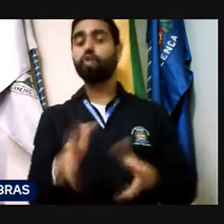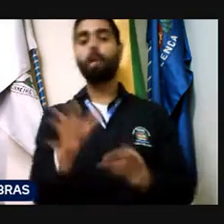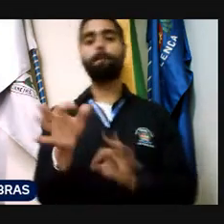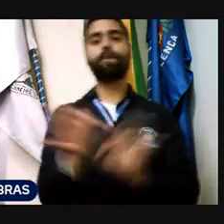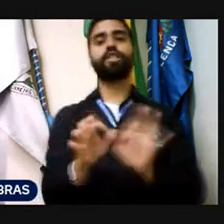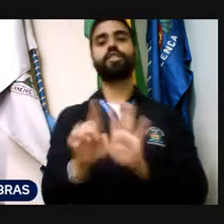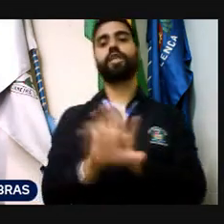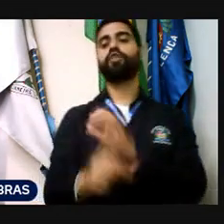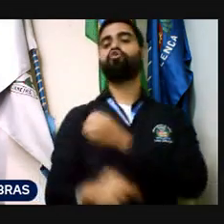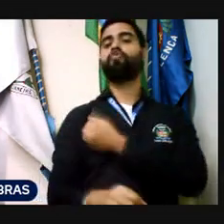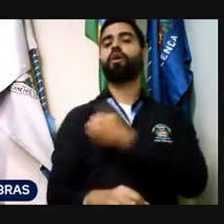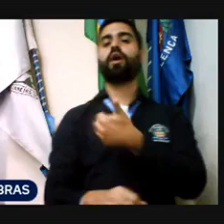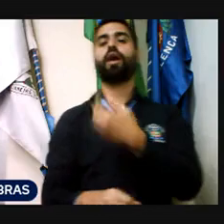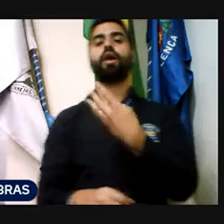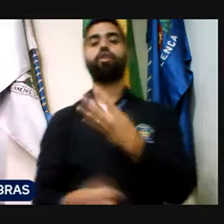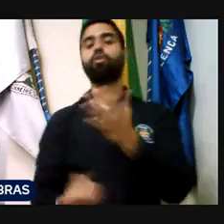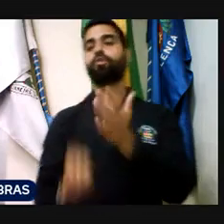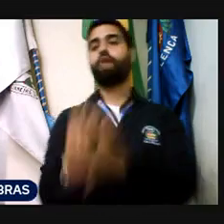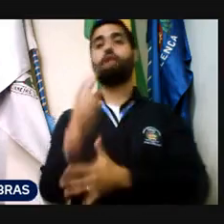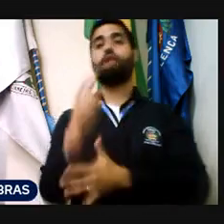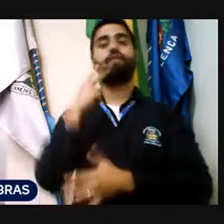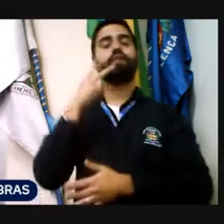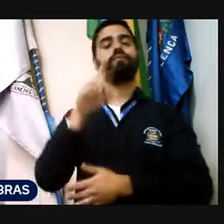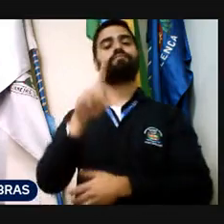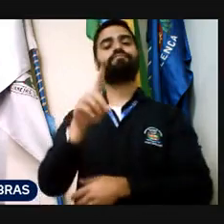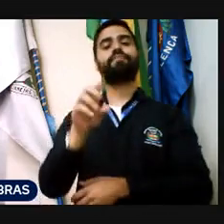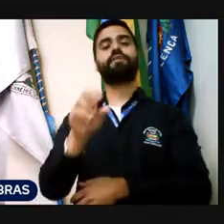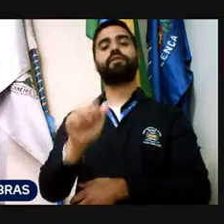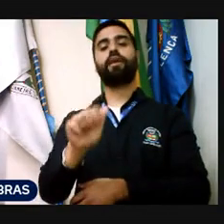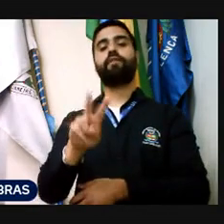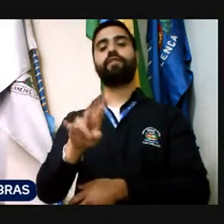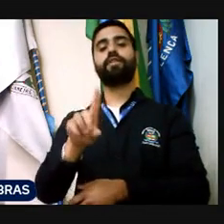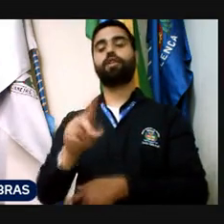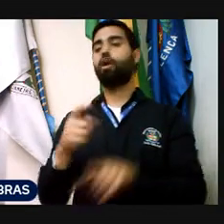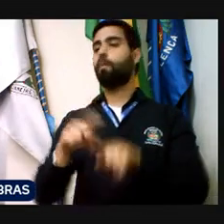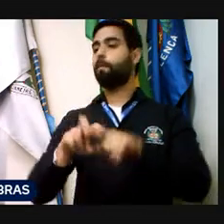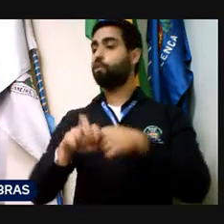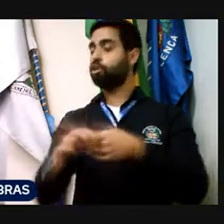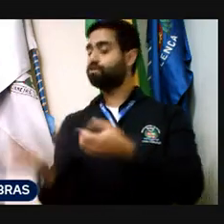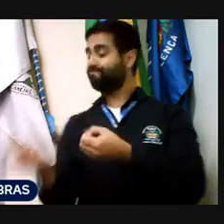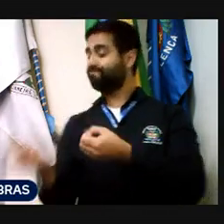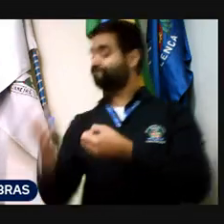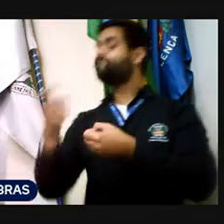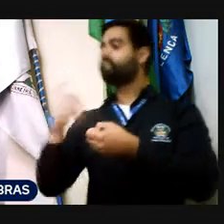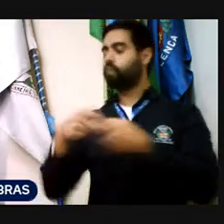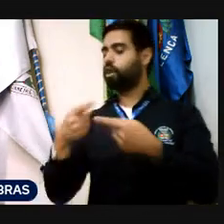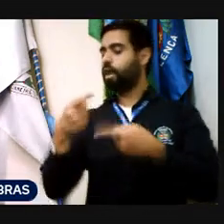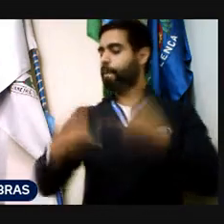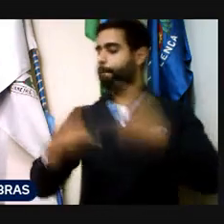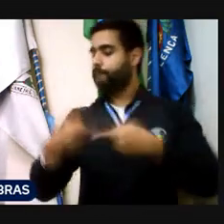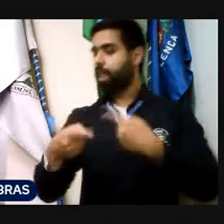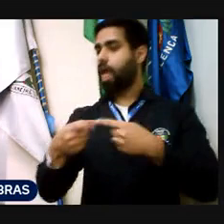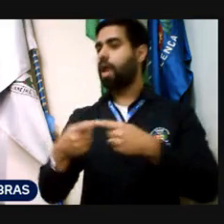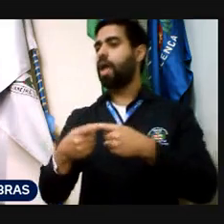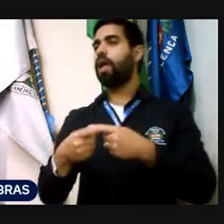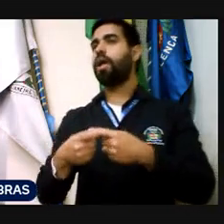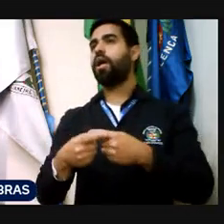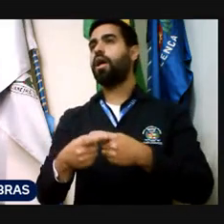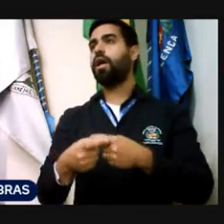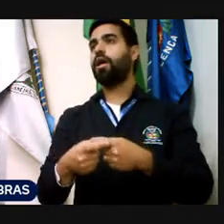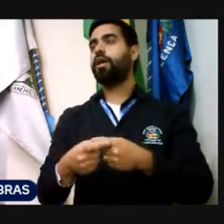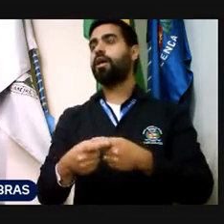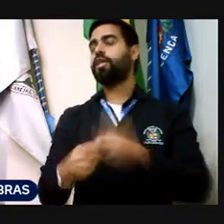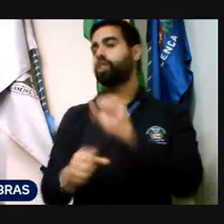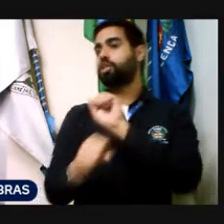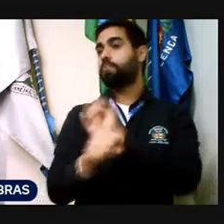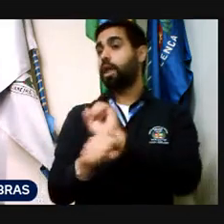de lei número 14, de autoria do vereador David Nogueira. Assim, devolvo o material necessário ao reexame dessa Igreja Casa de Leis, no aguardo